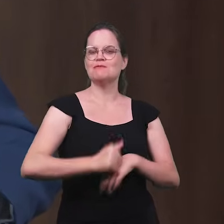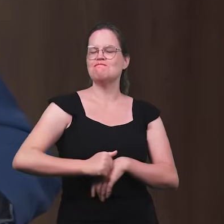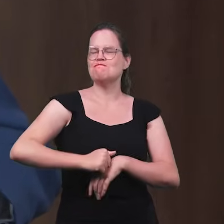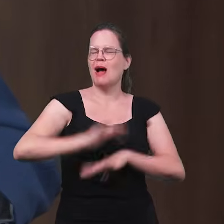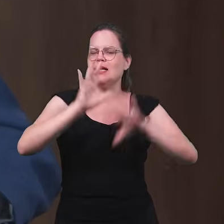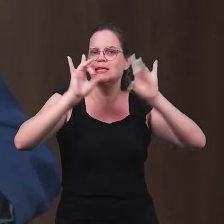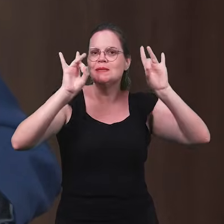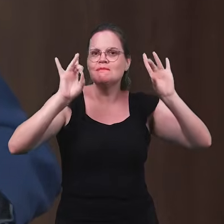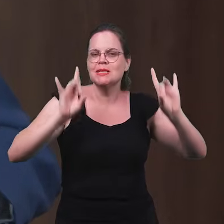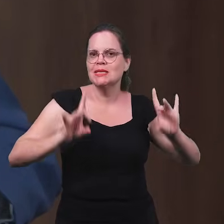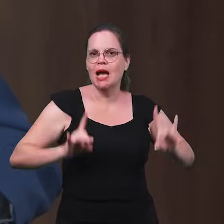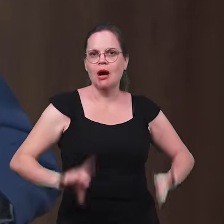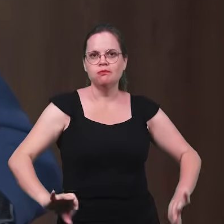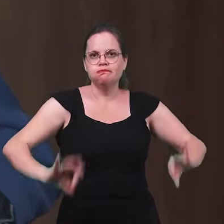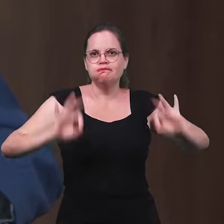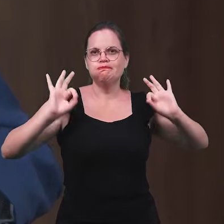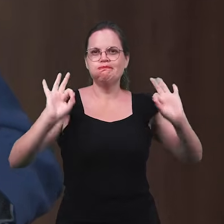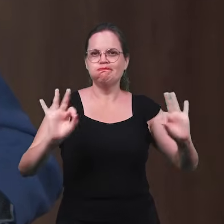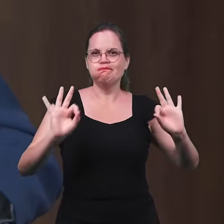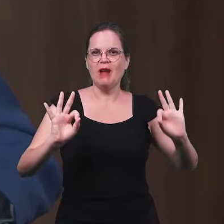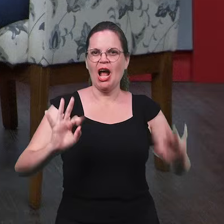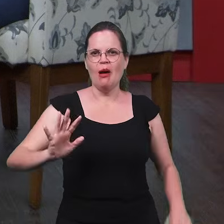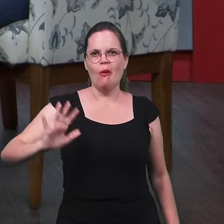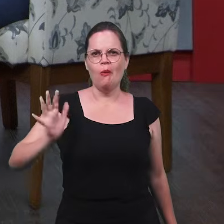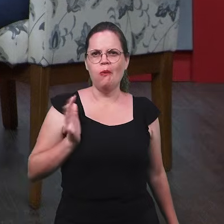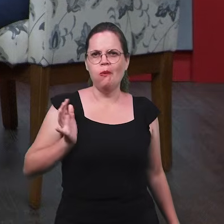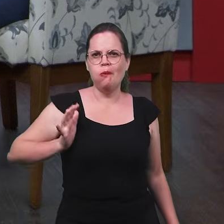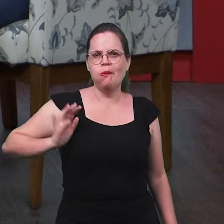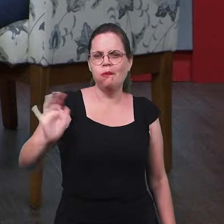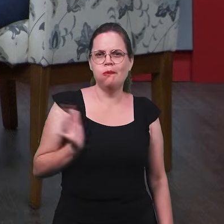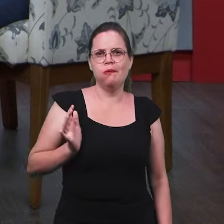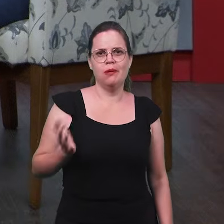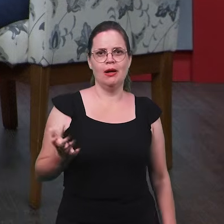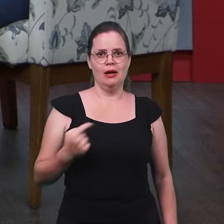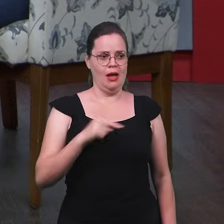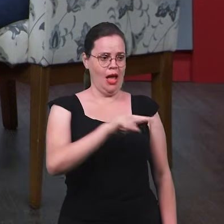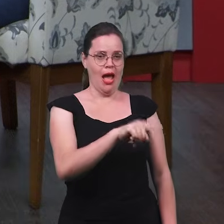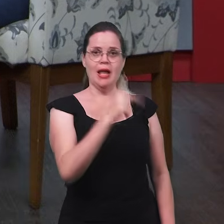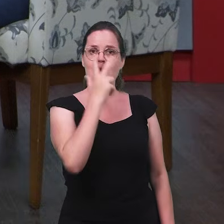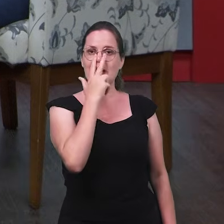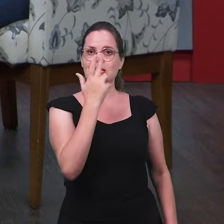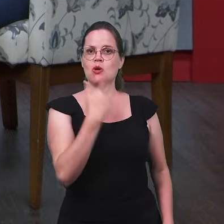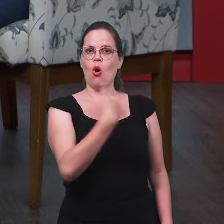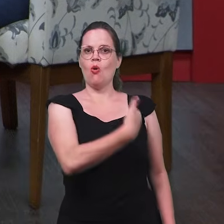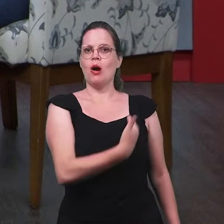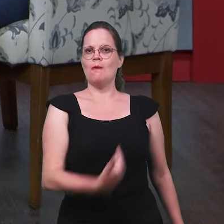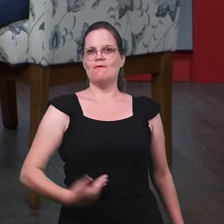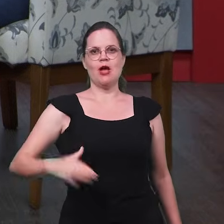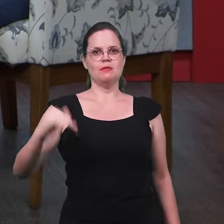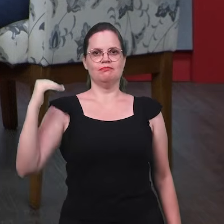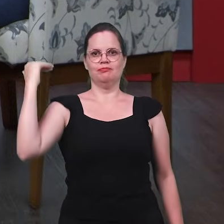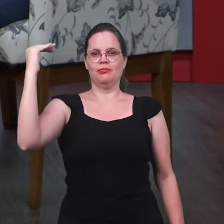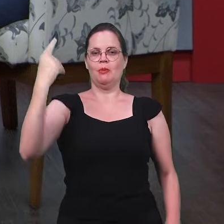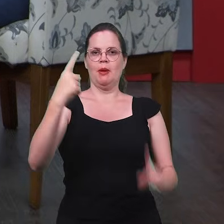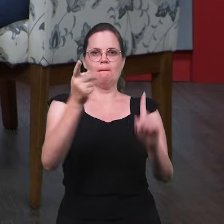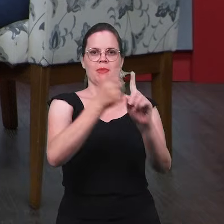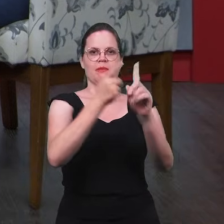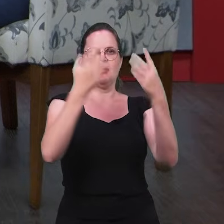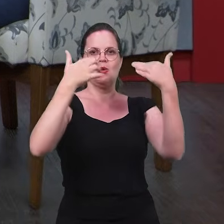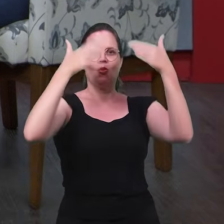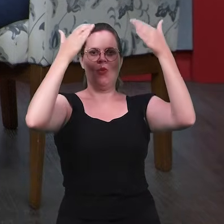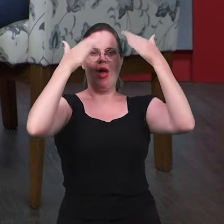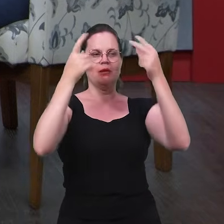mundo. Sim, ele ia ser um governador do grande império babilônico, o terceiro na